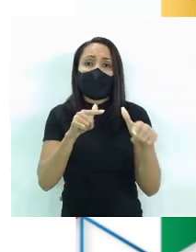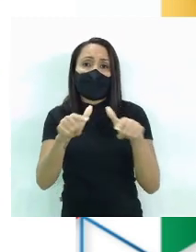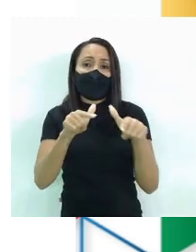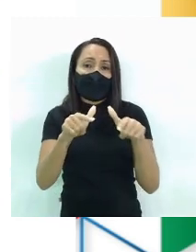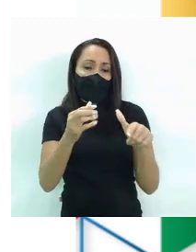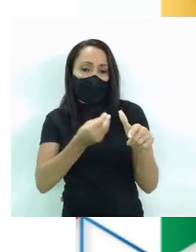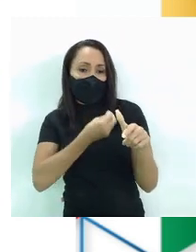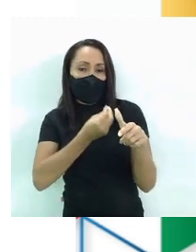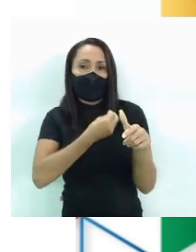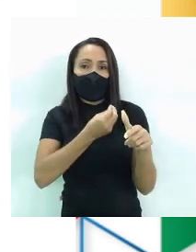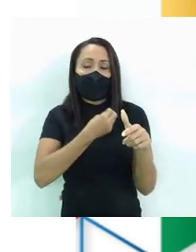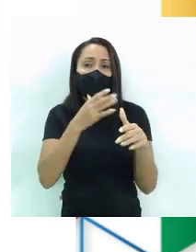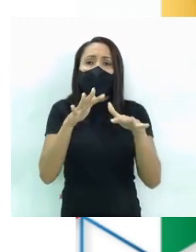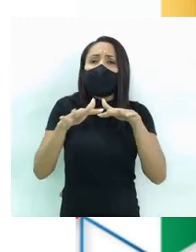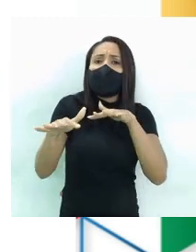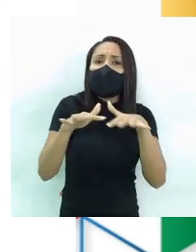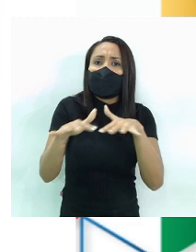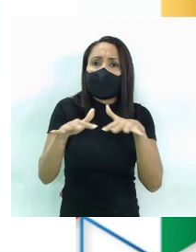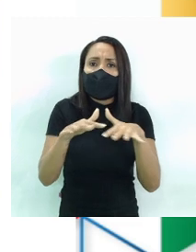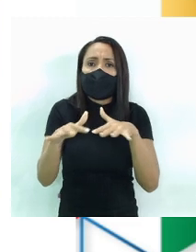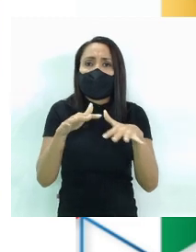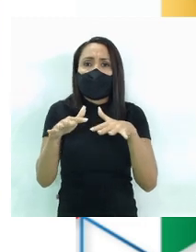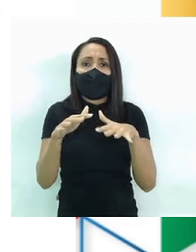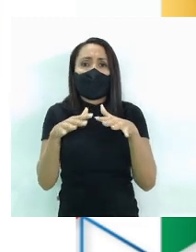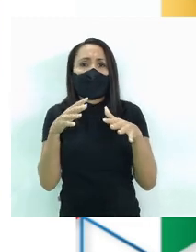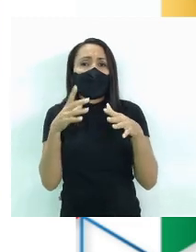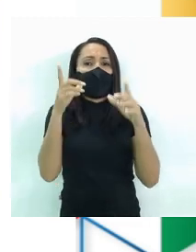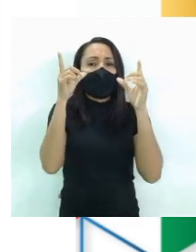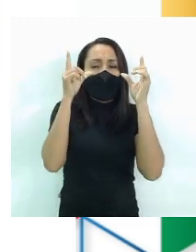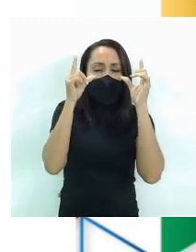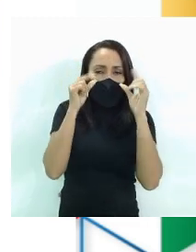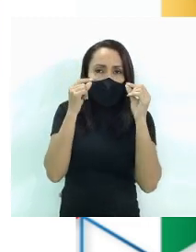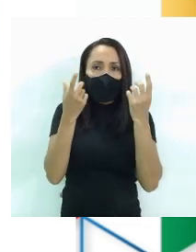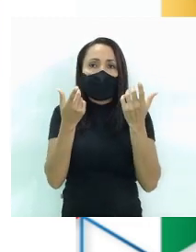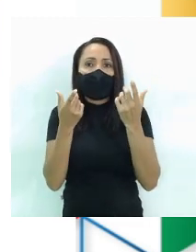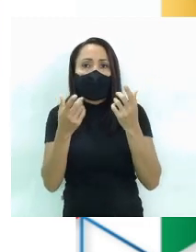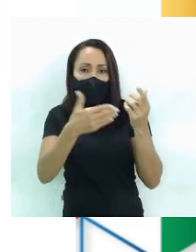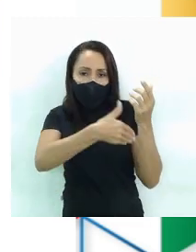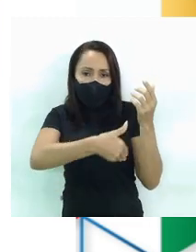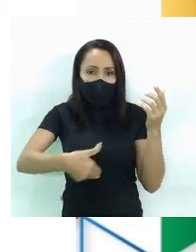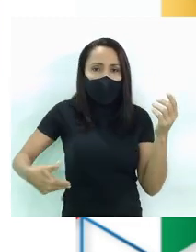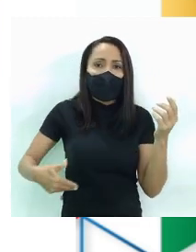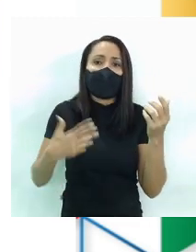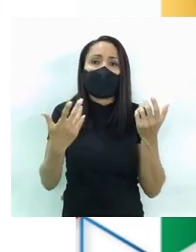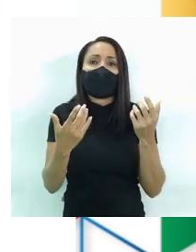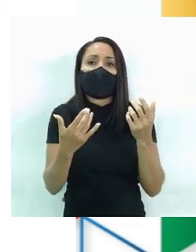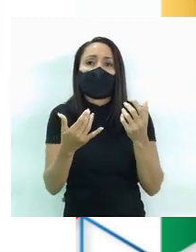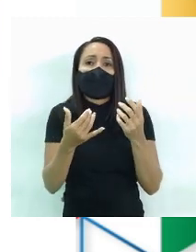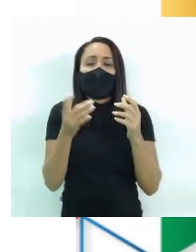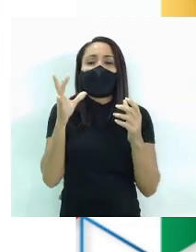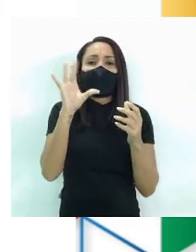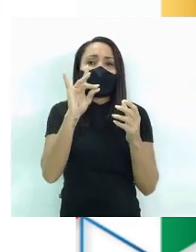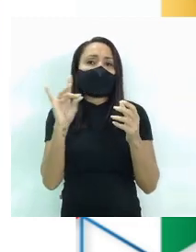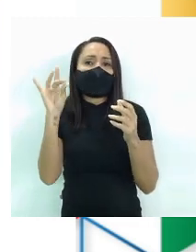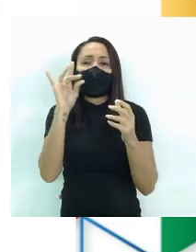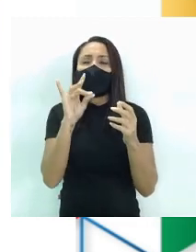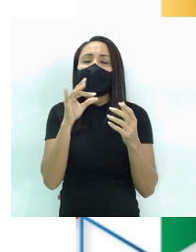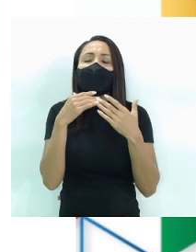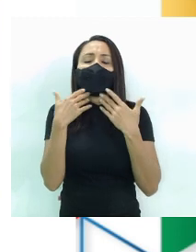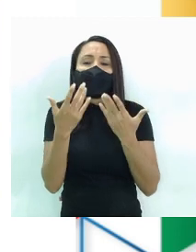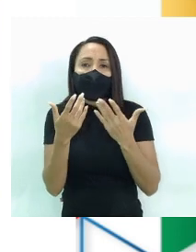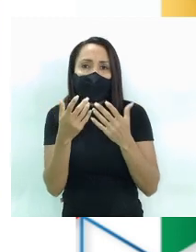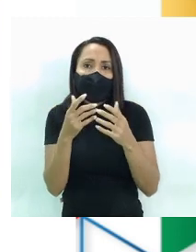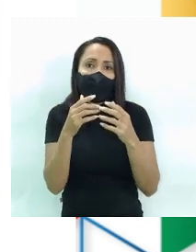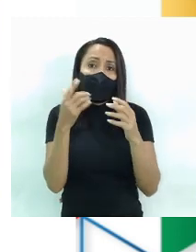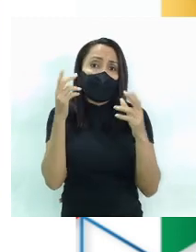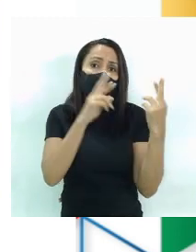sobrevivência, tais como o movimento, o sono, a fome, a sede, de quase todas as emoções. E ele está encarregado ainda